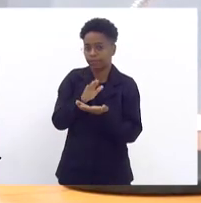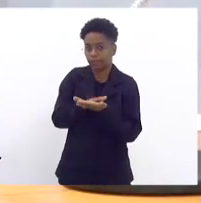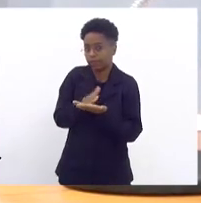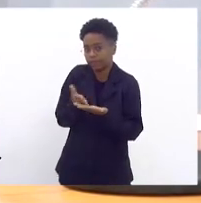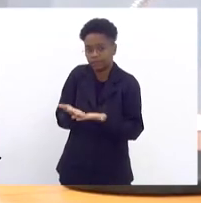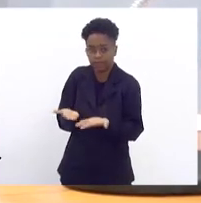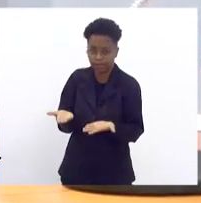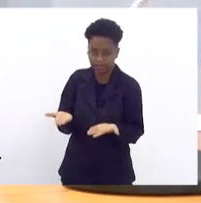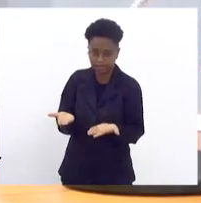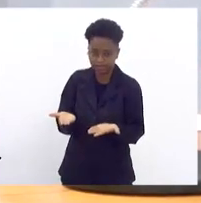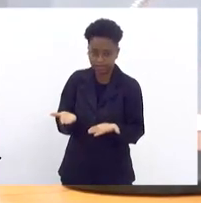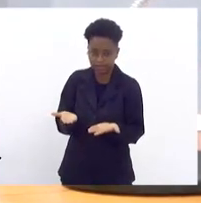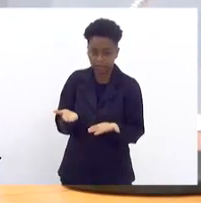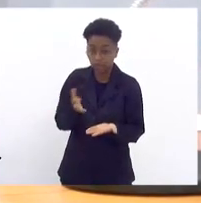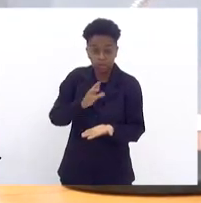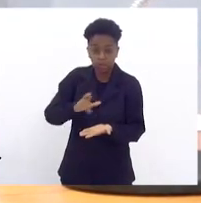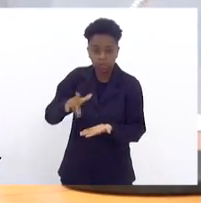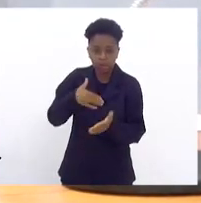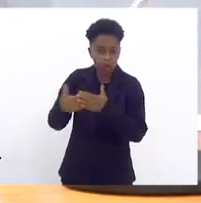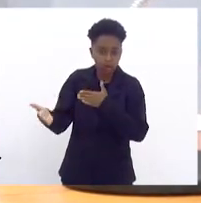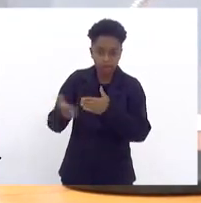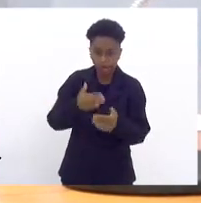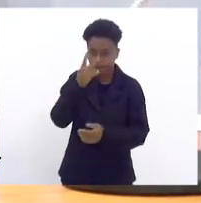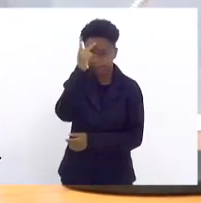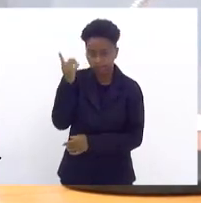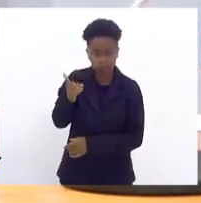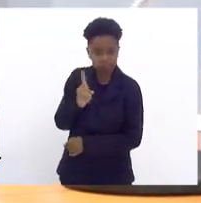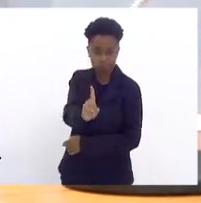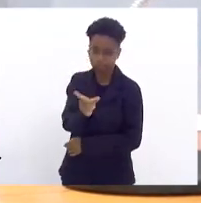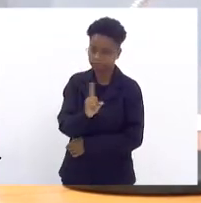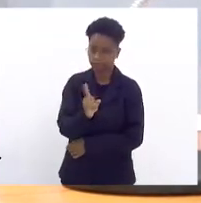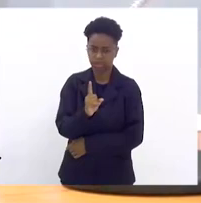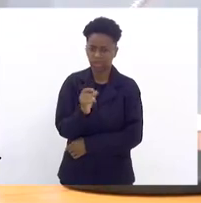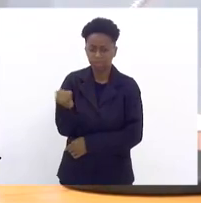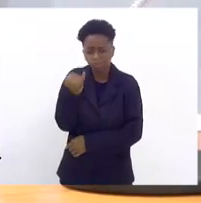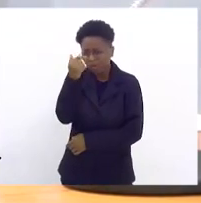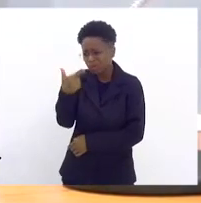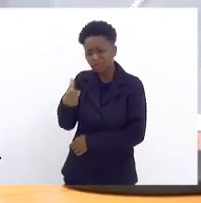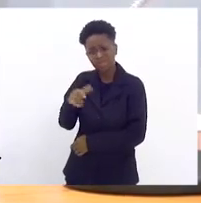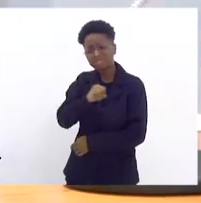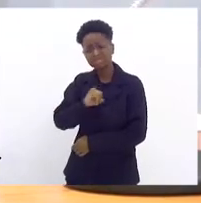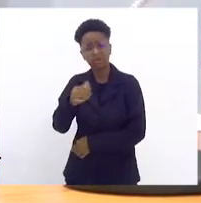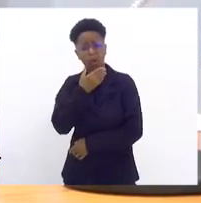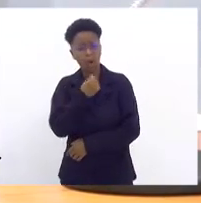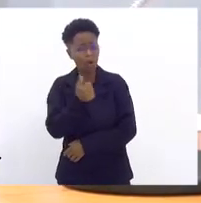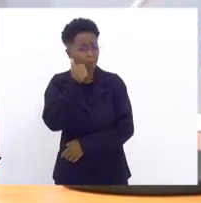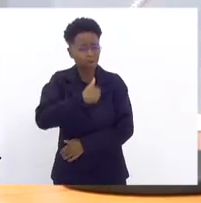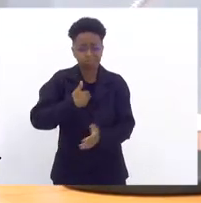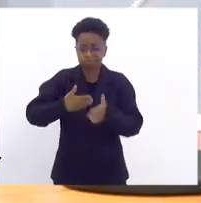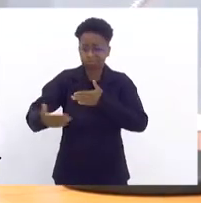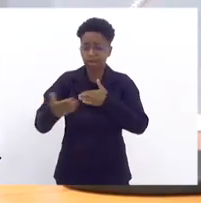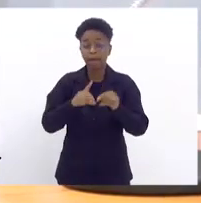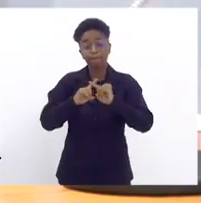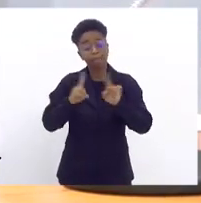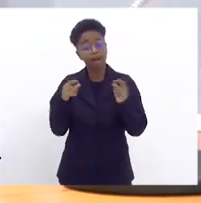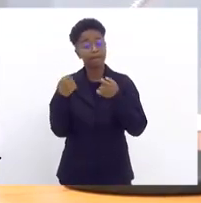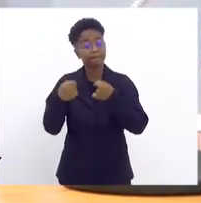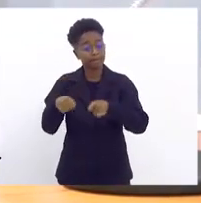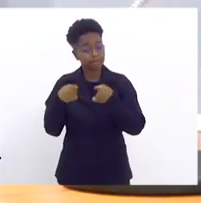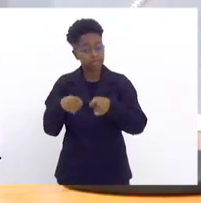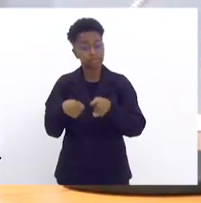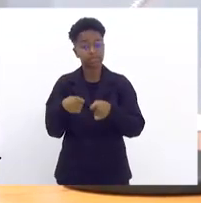não basta ser qualquer Tradutor não importa se ele é do gênero masculino ou feminino ele tem que ter